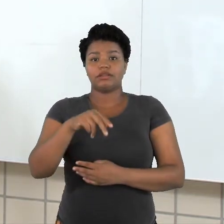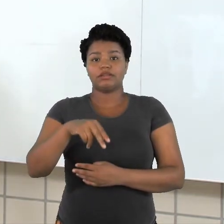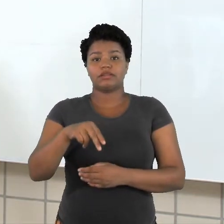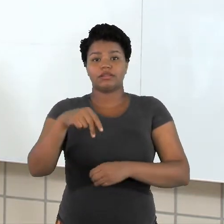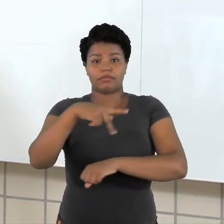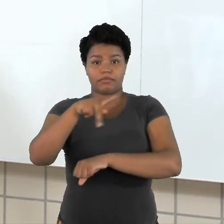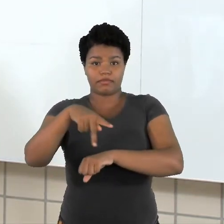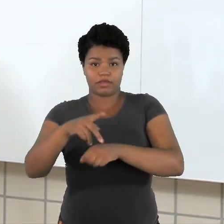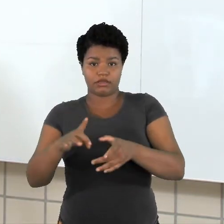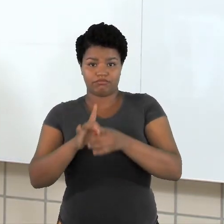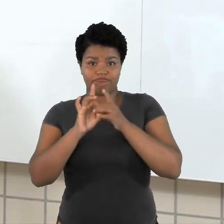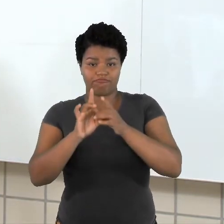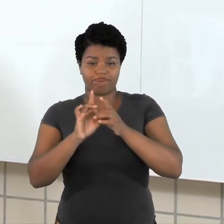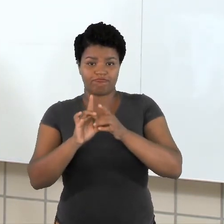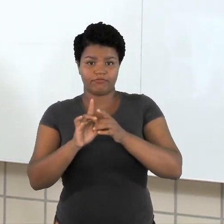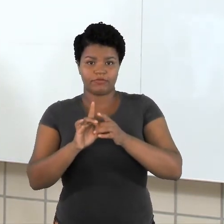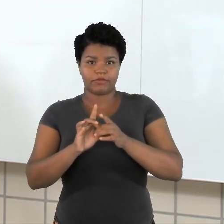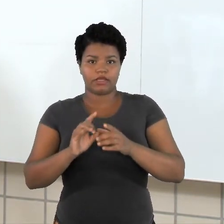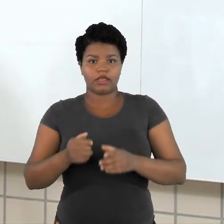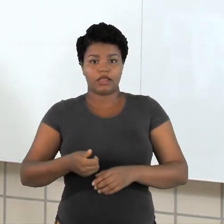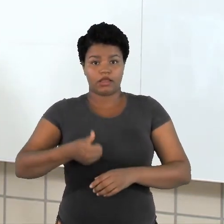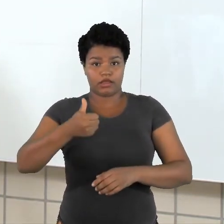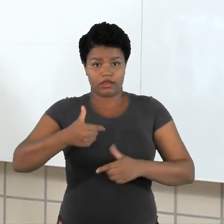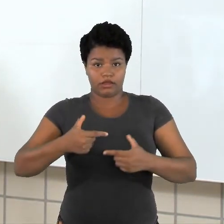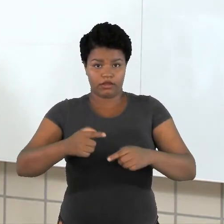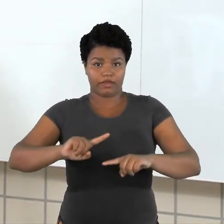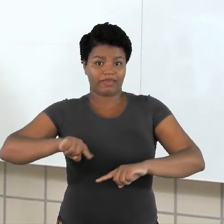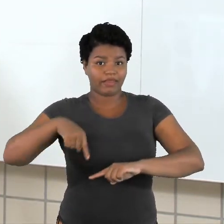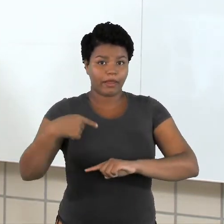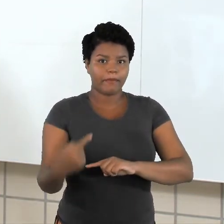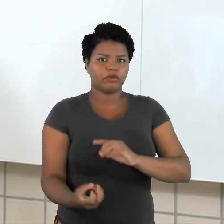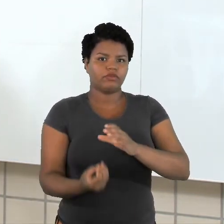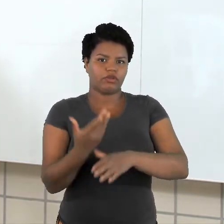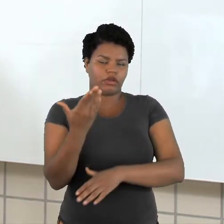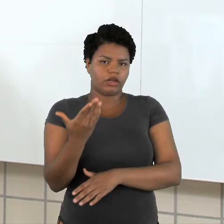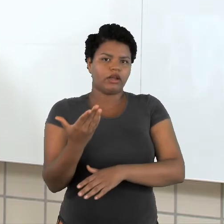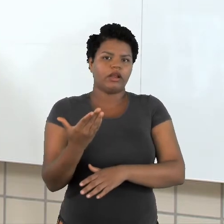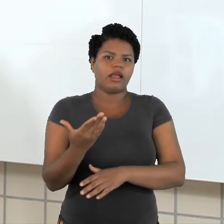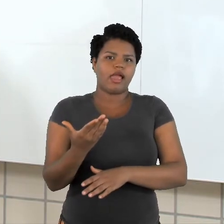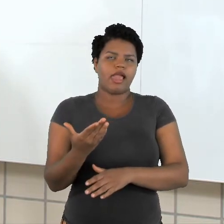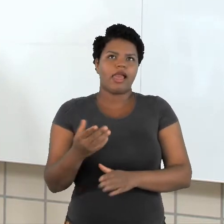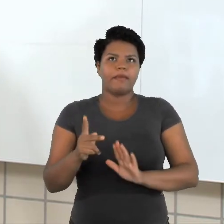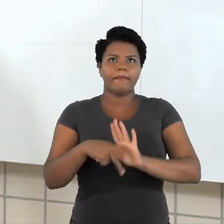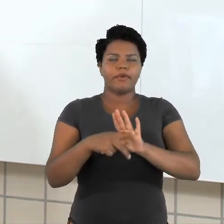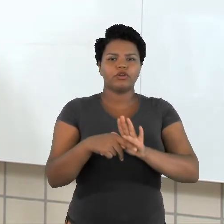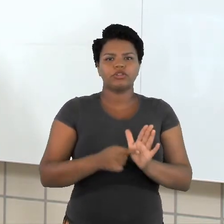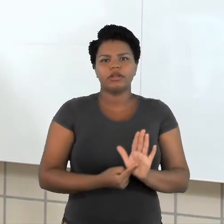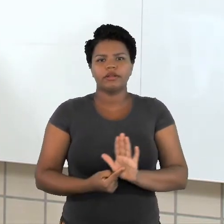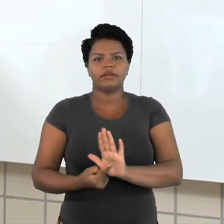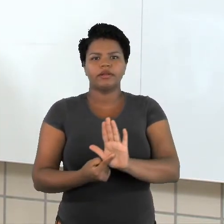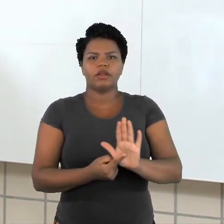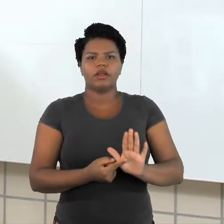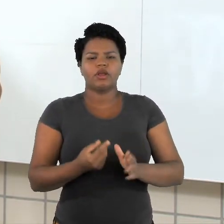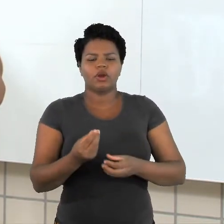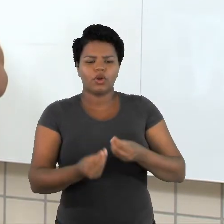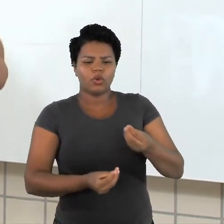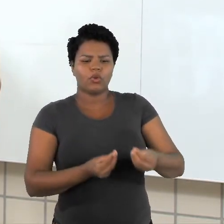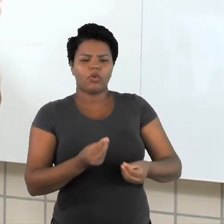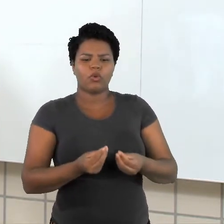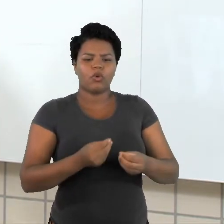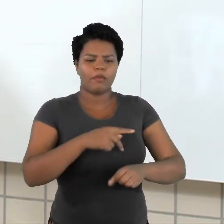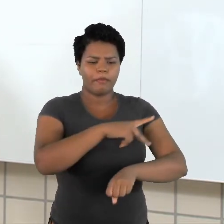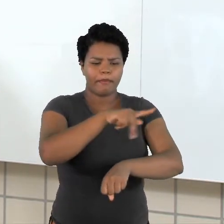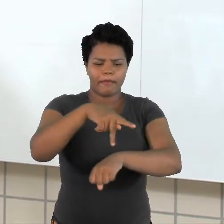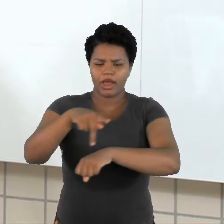ela veio a trazer também projetos, ideias sobre como que as nações do